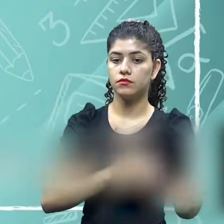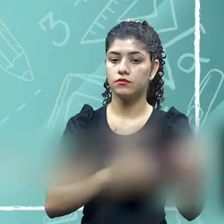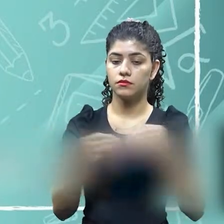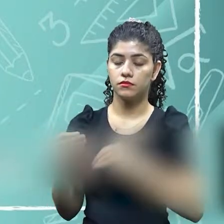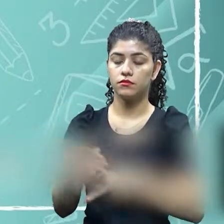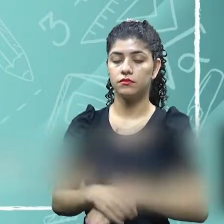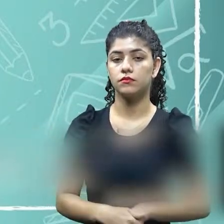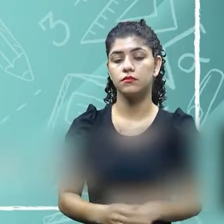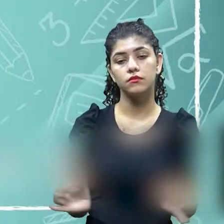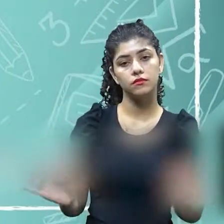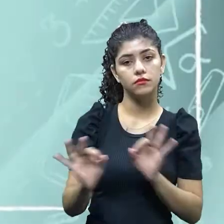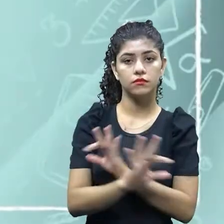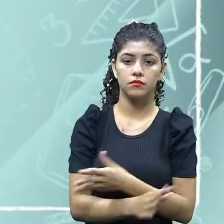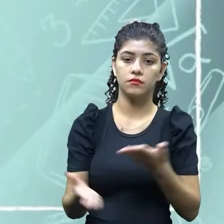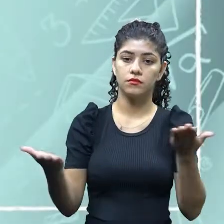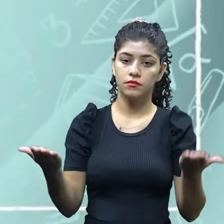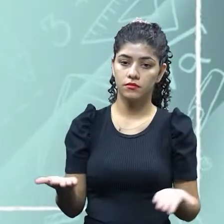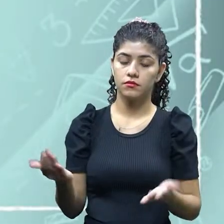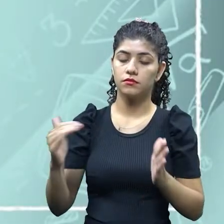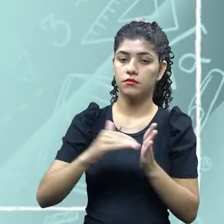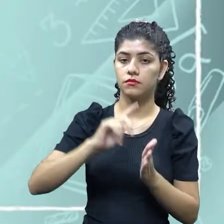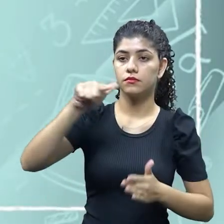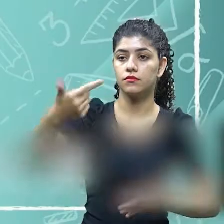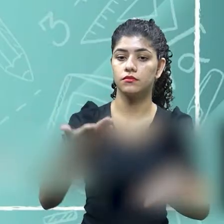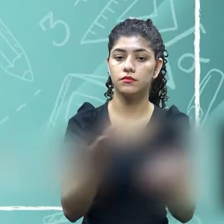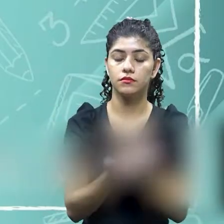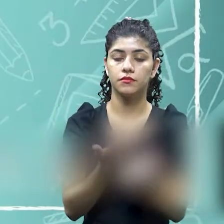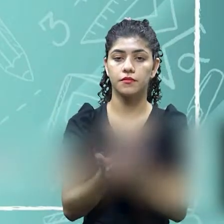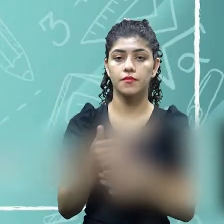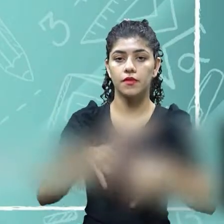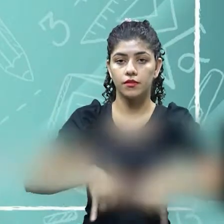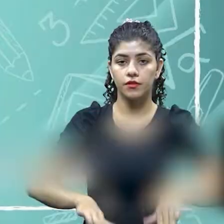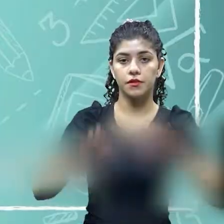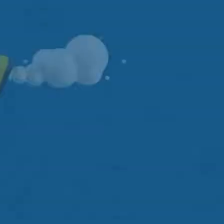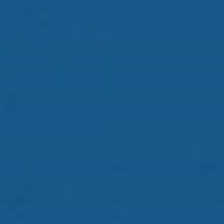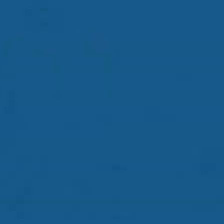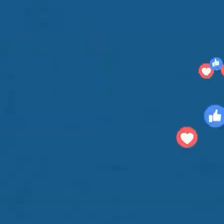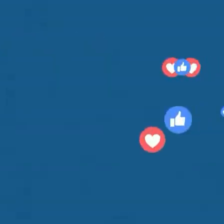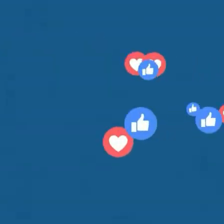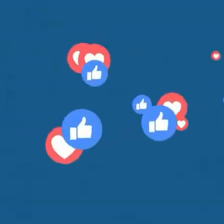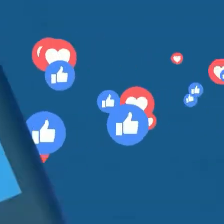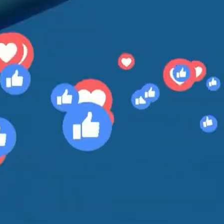otimizando assim o transporte. Finalizamos por aqui. Até a próxima aula.